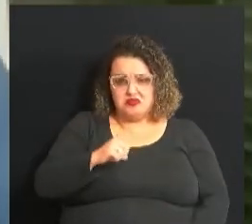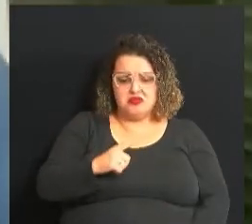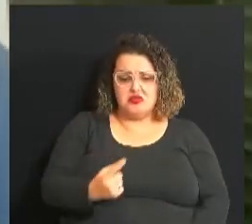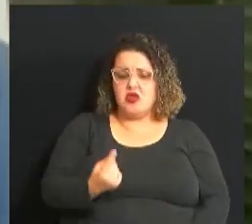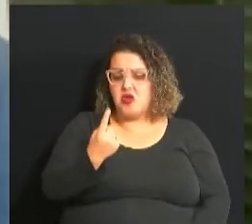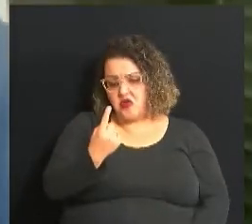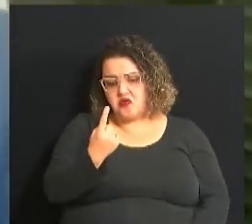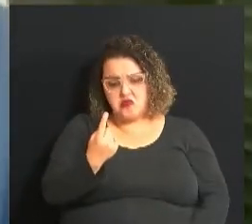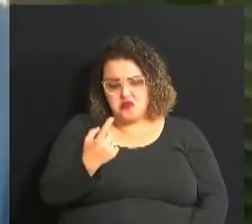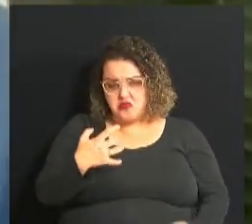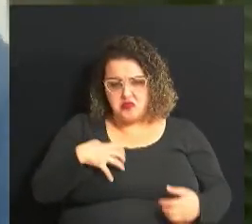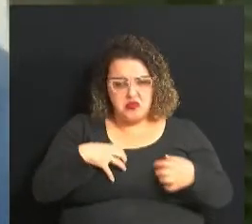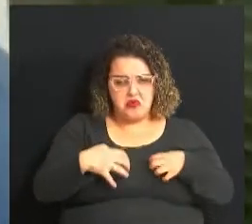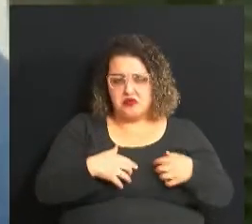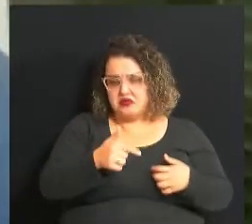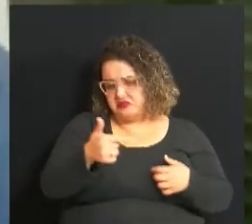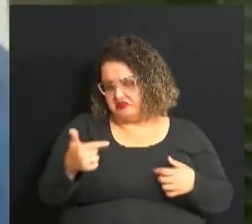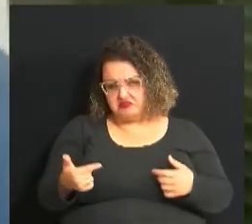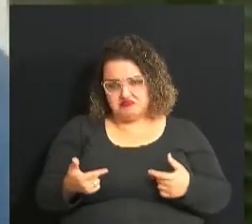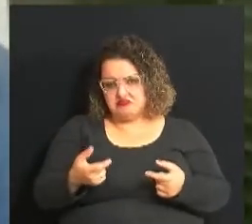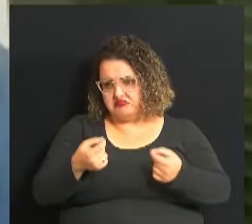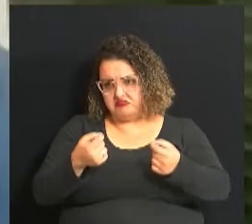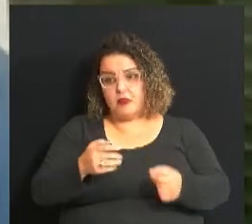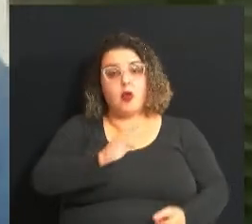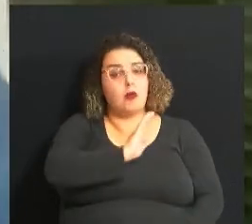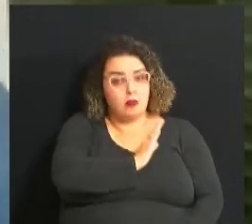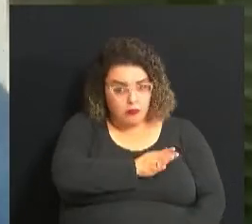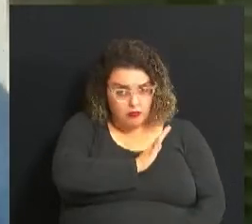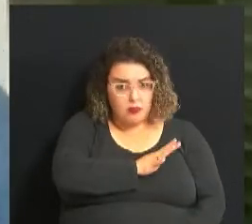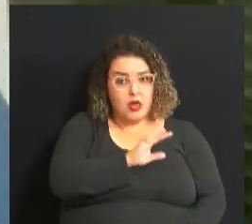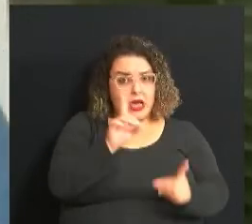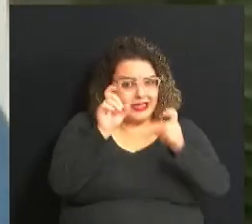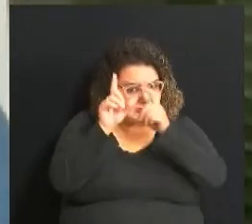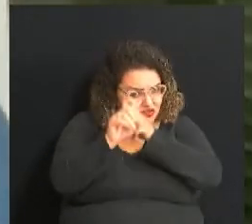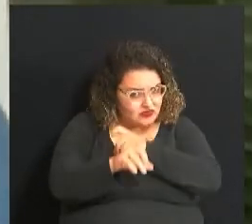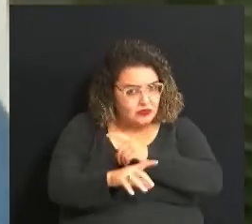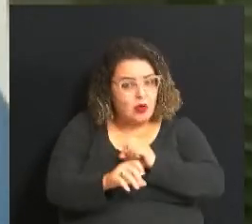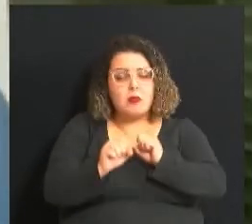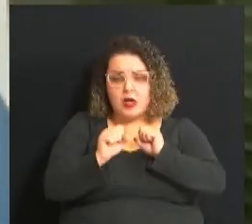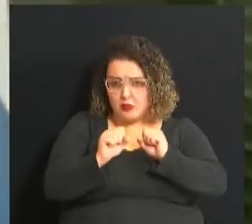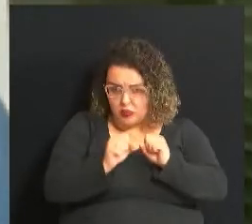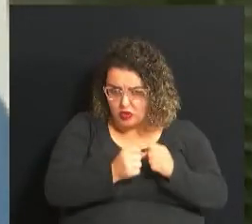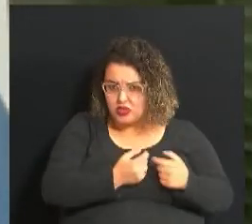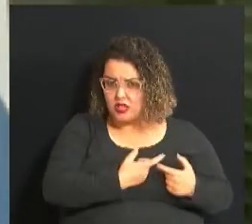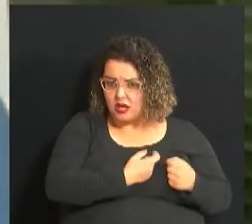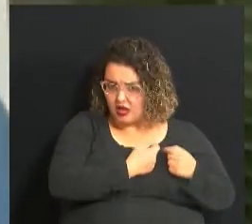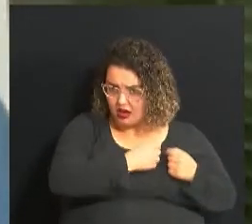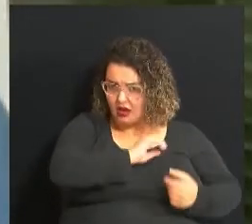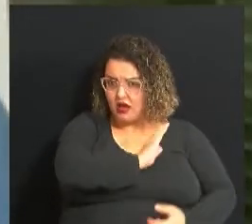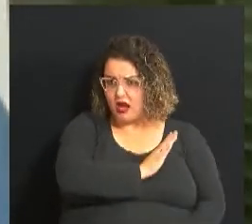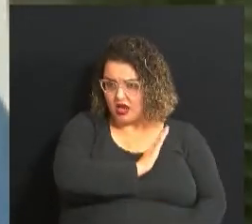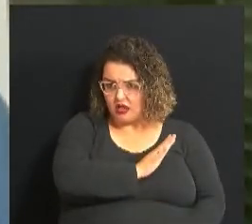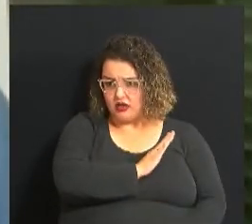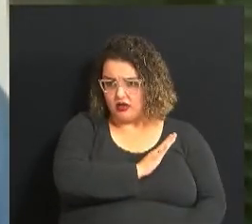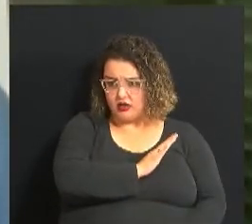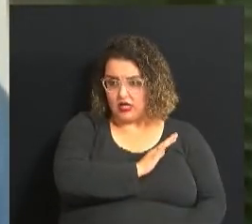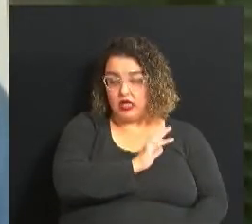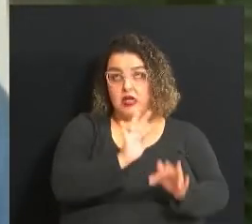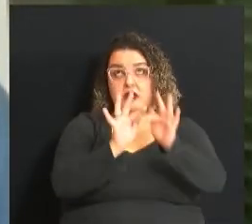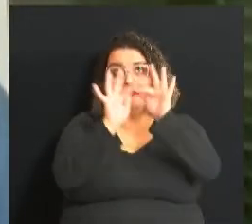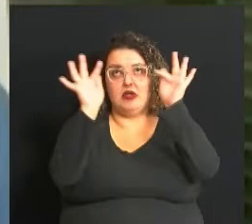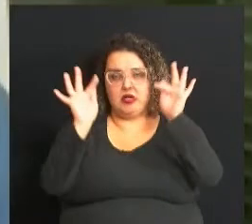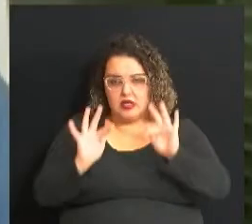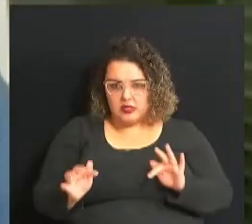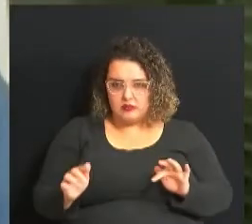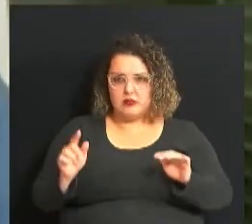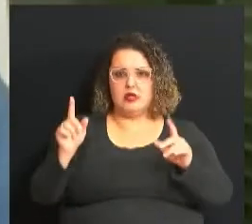câncer. Mesmo o coração, que é tão raro, mas ele pode ter câncer de coração. Felizmente é muito raro, mas ele pode